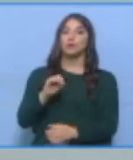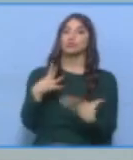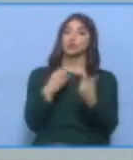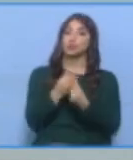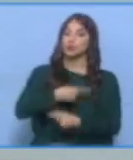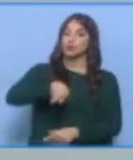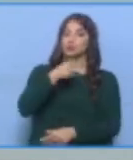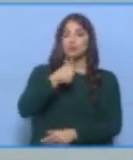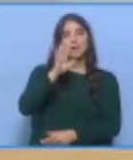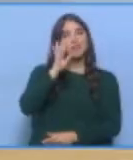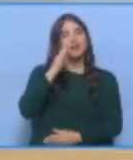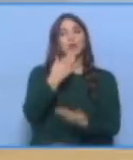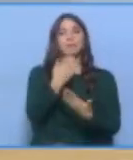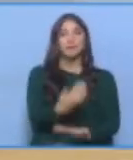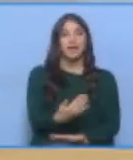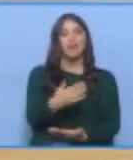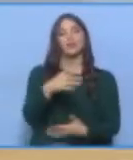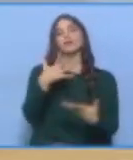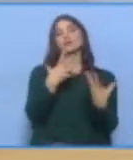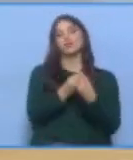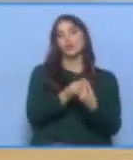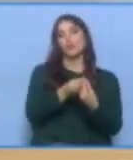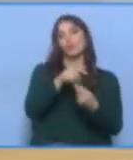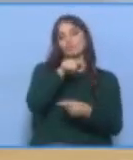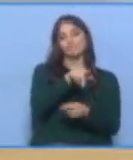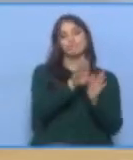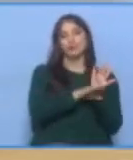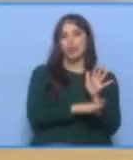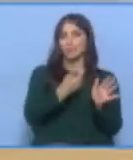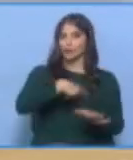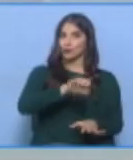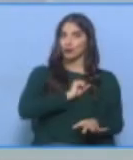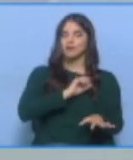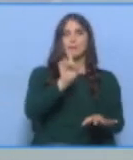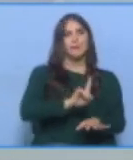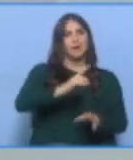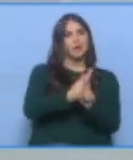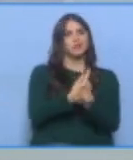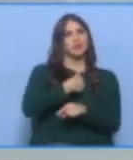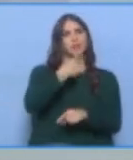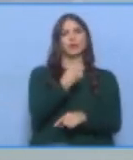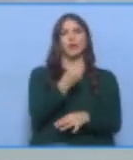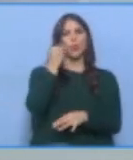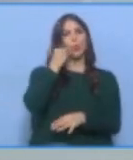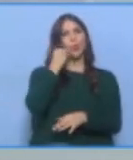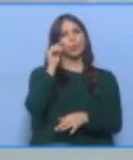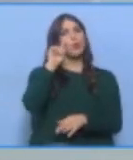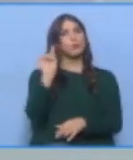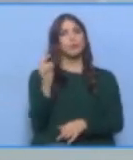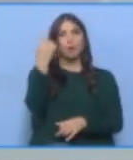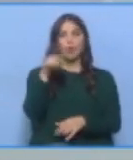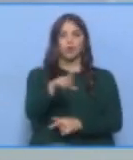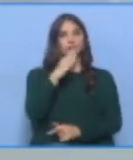boa tarde. Boa tarde. Obrigado por estar neste programa. A primeira coisa que lhe perguntava é como é que descobriu este jovem